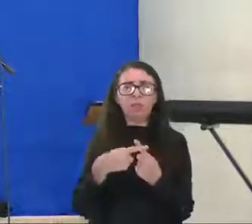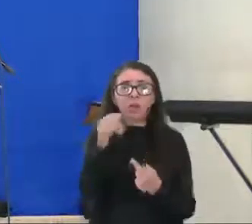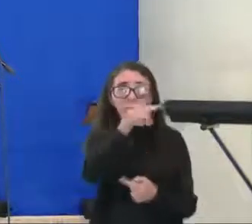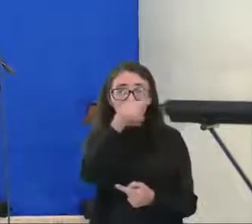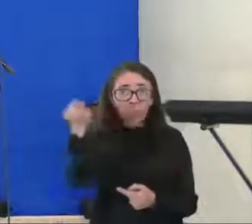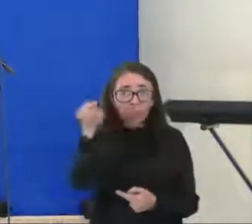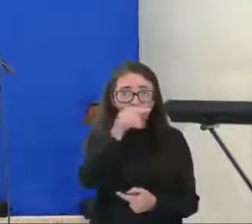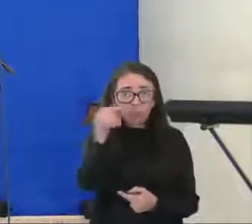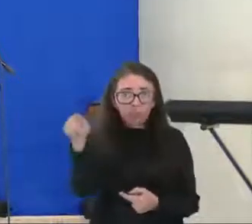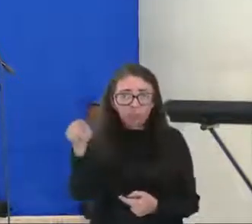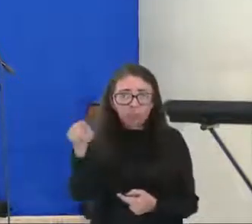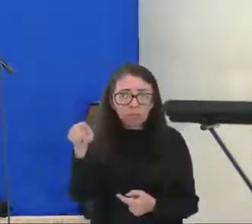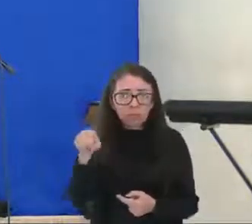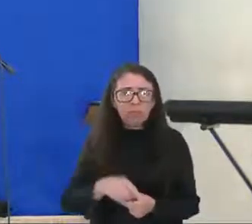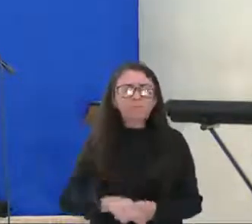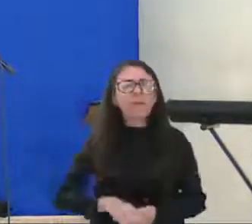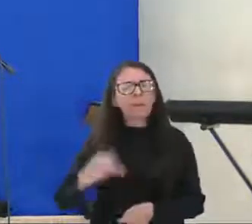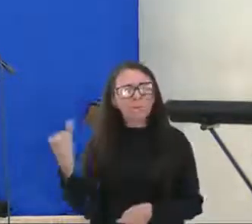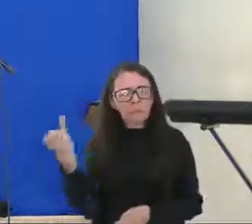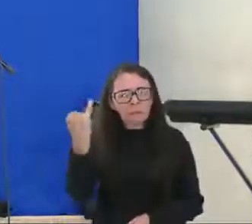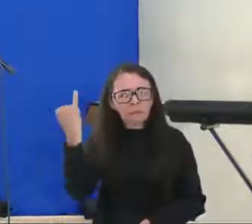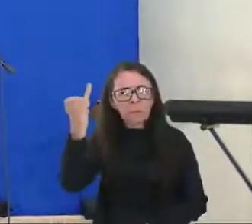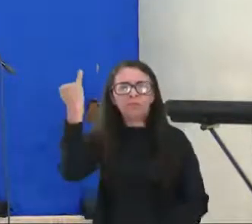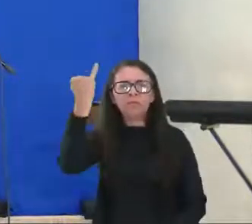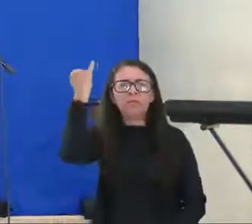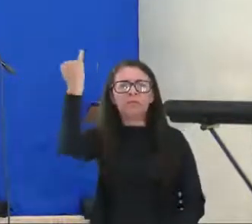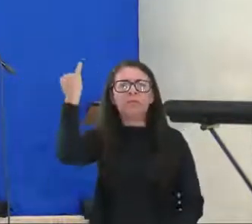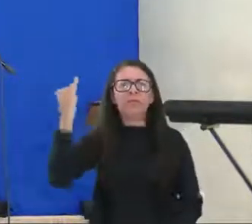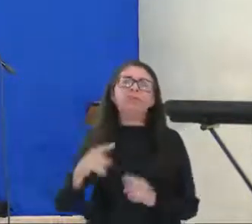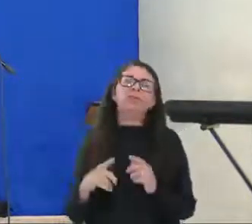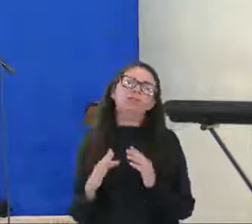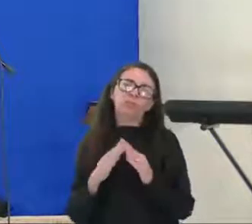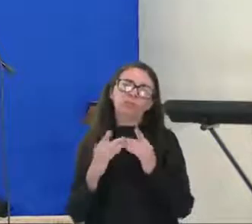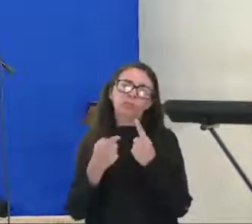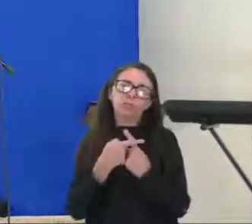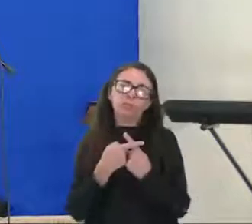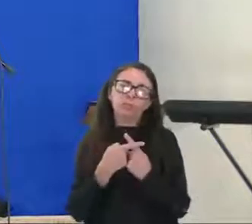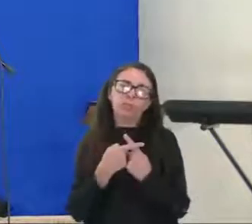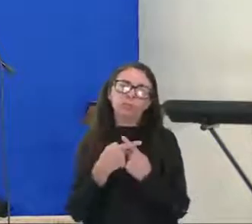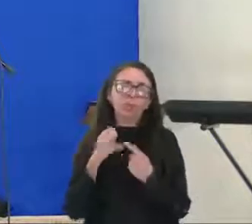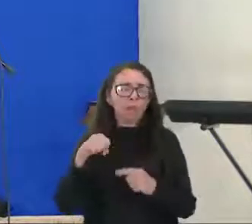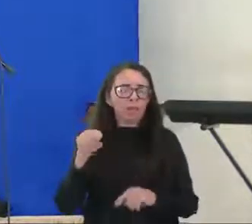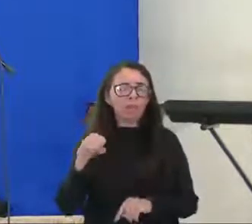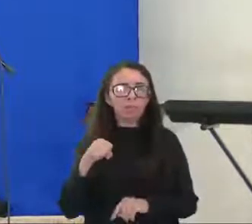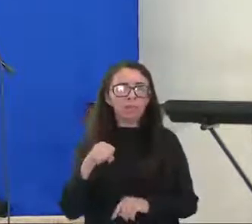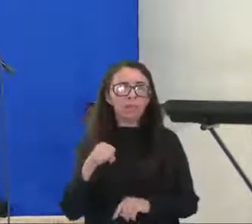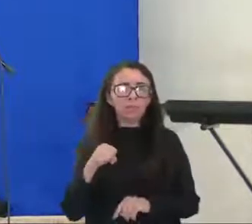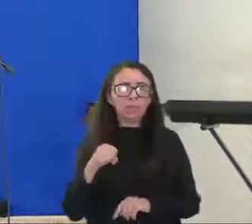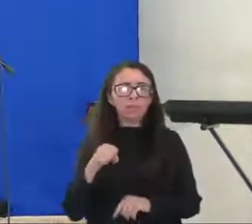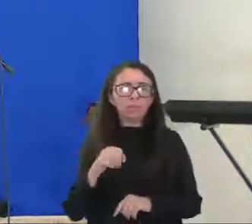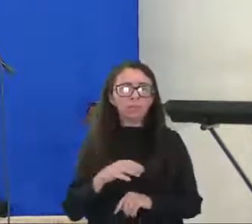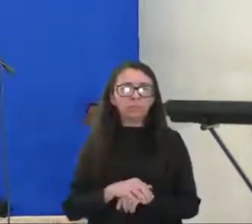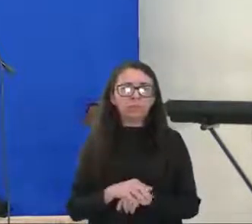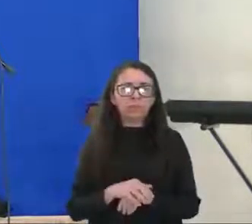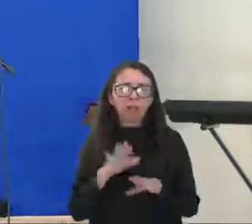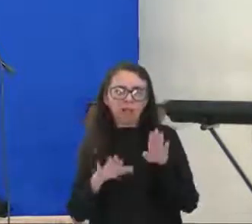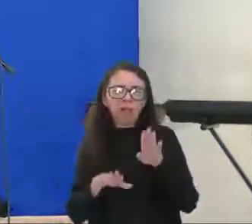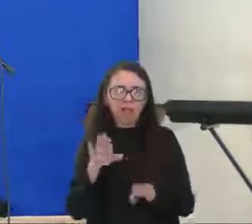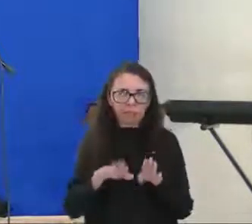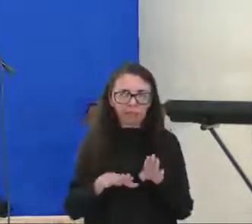Aqueles que a gente está lá desprezando na nossa exaltação do eu interna, aquele lá não faz nada, aquele irmãozinho não faz nada.